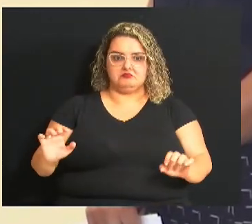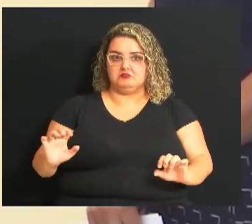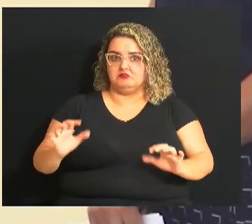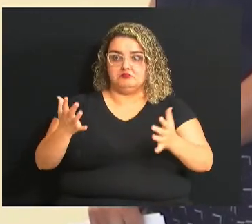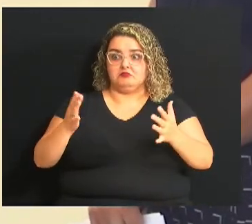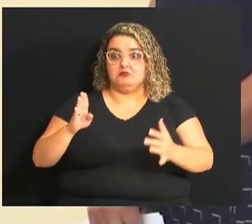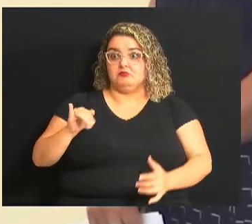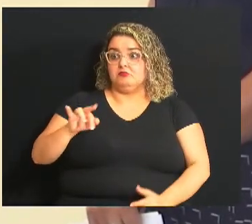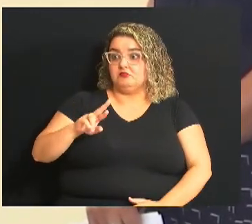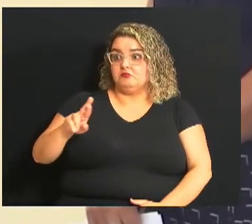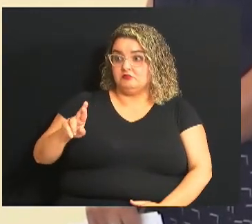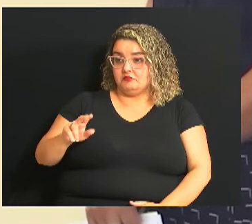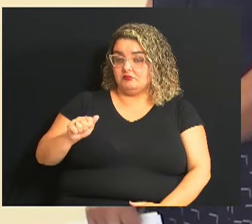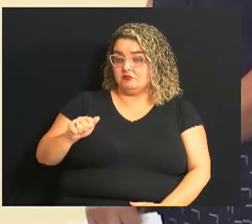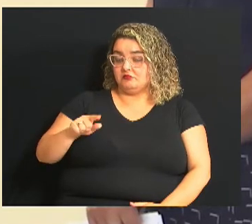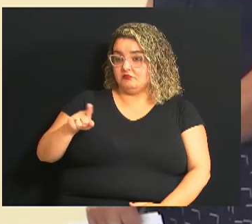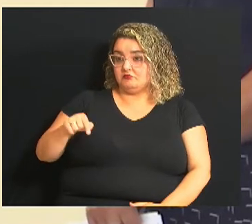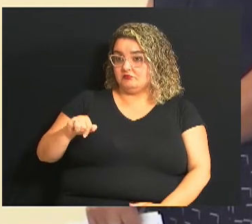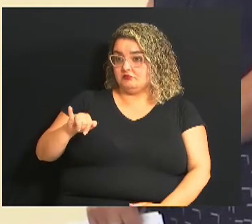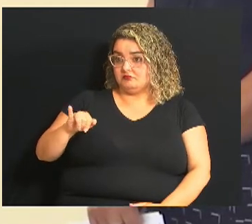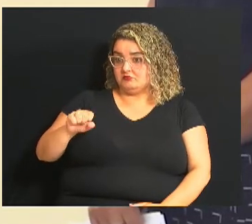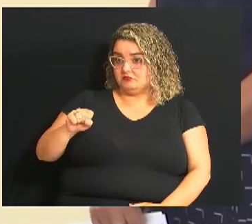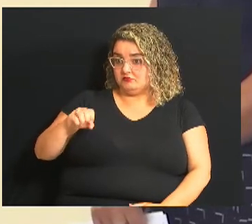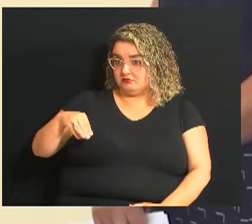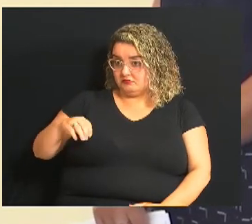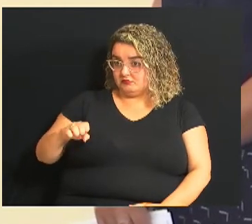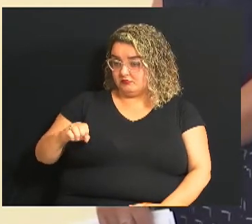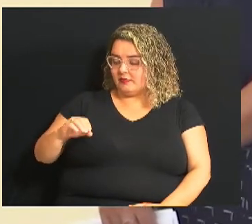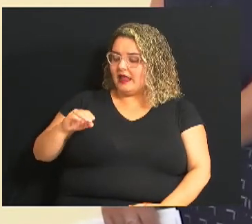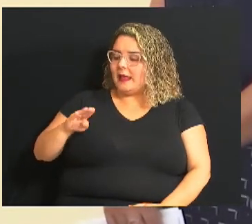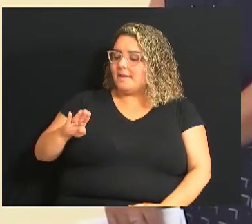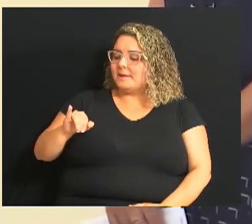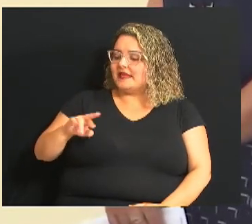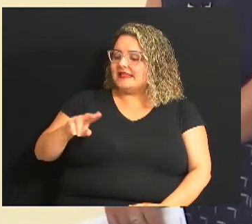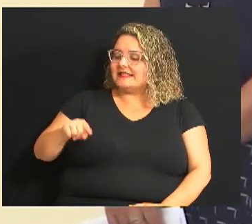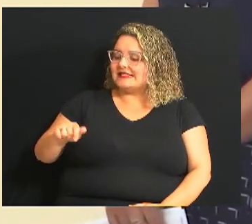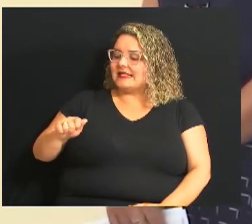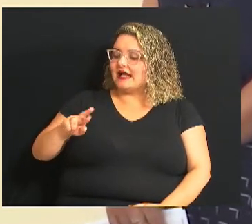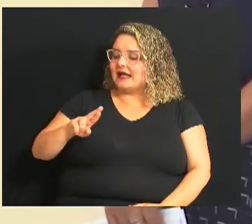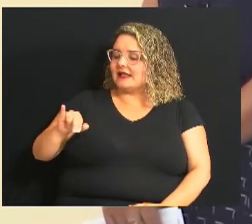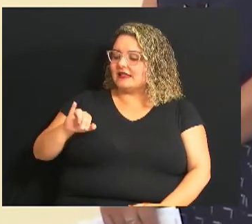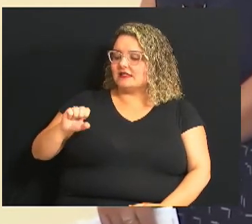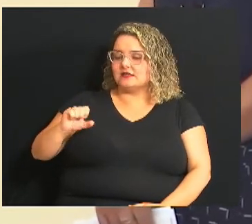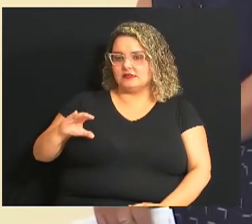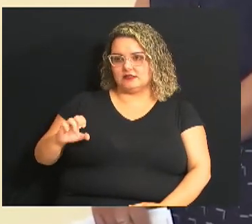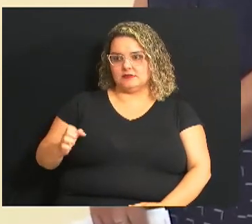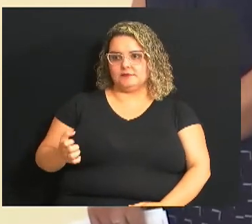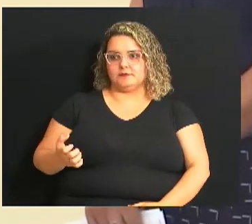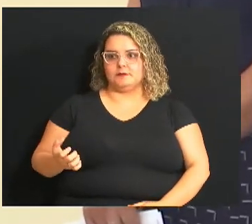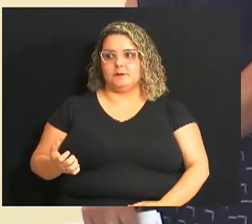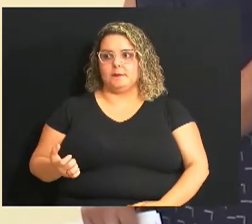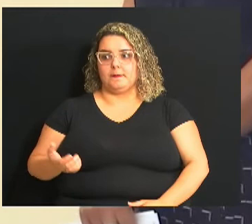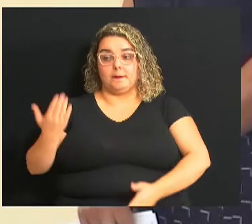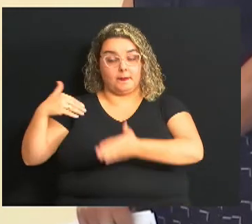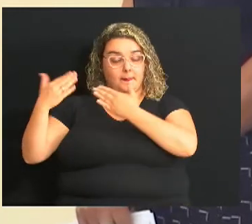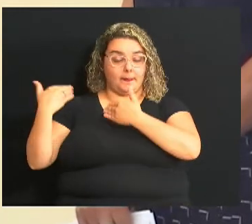bizarrices mundiais, mas nem a gente conseguia imaginar que viveríamos o que nós vivemos em 2020 e 2021,